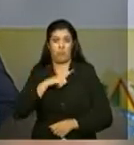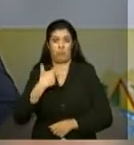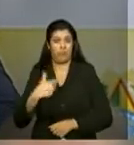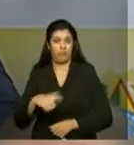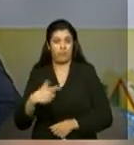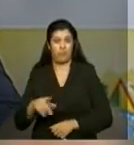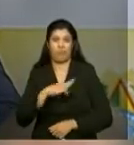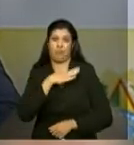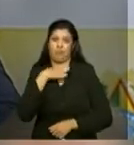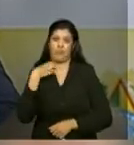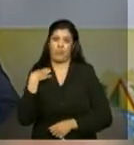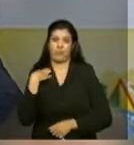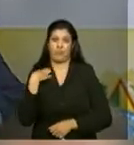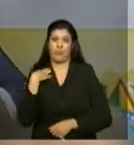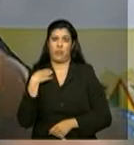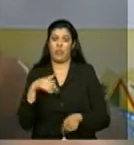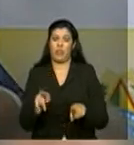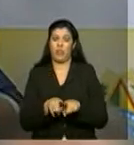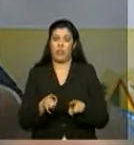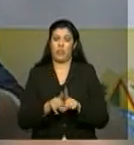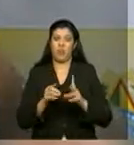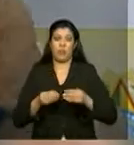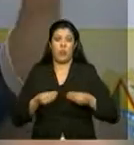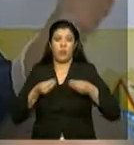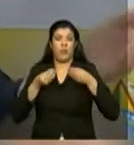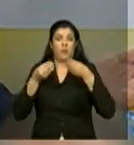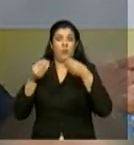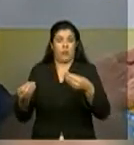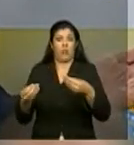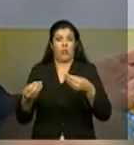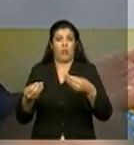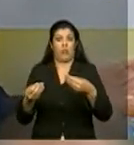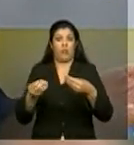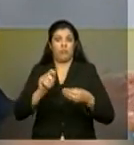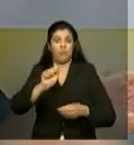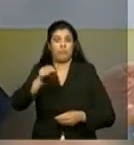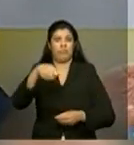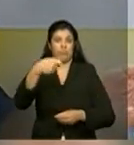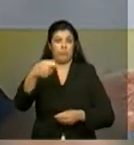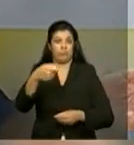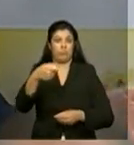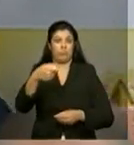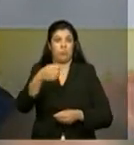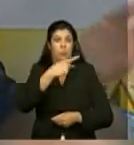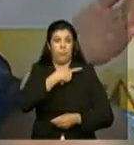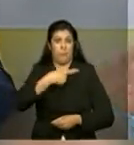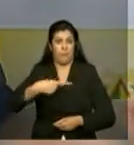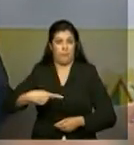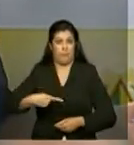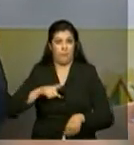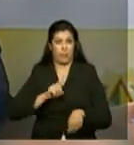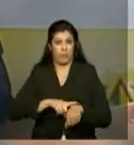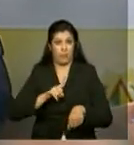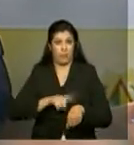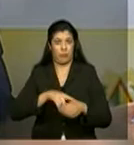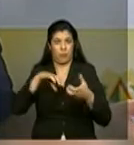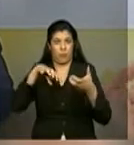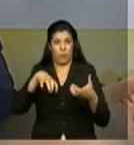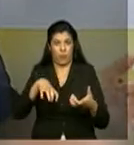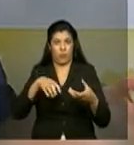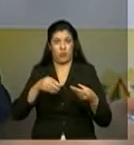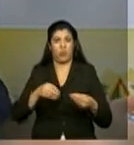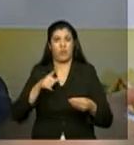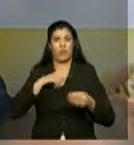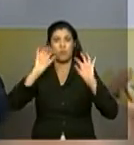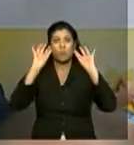tivemos no mesmo período a devolução simbólica do mandato do ex presidente joão goulart é pelo congresso nacional na cerimônia